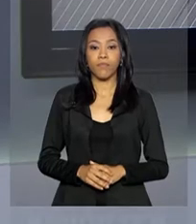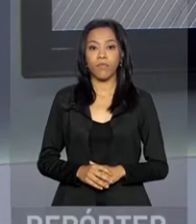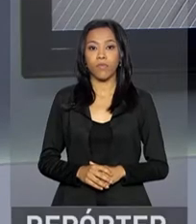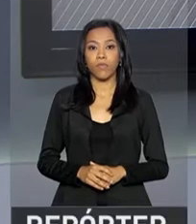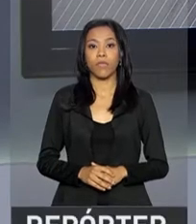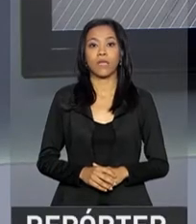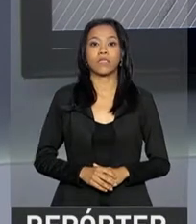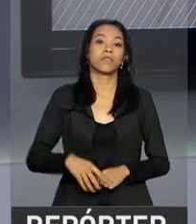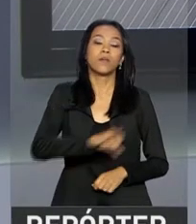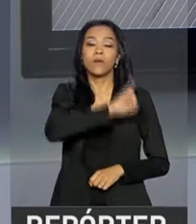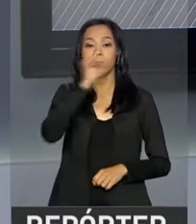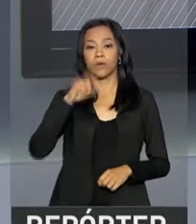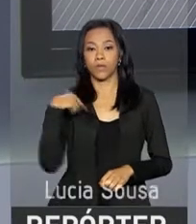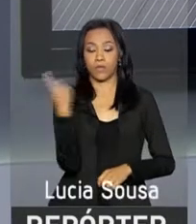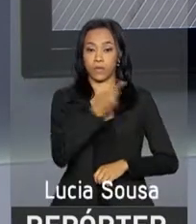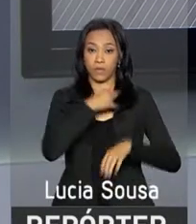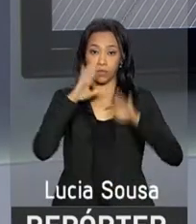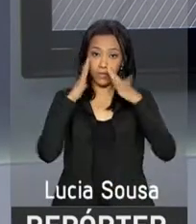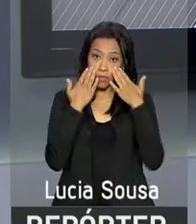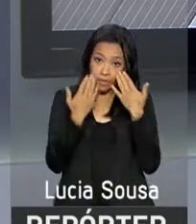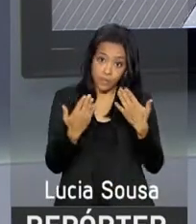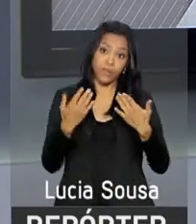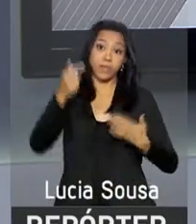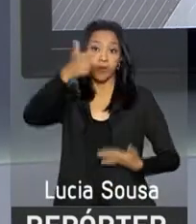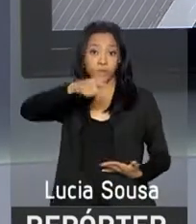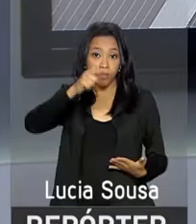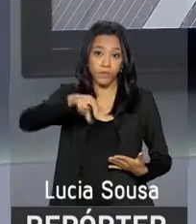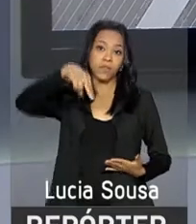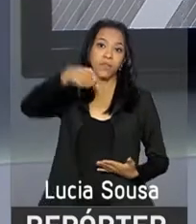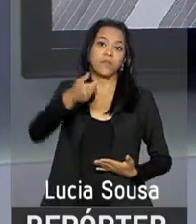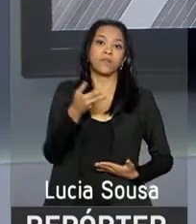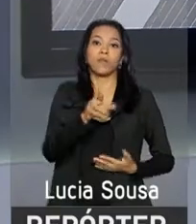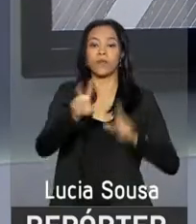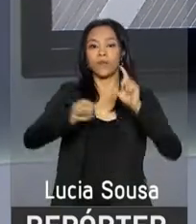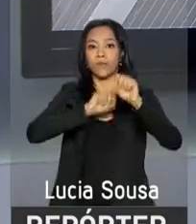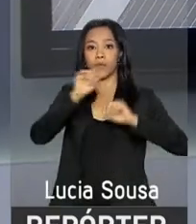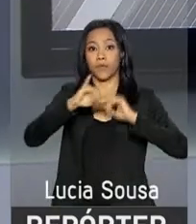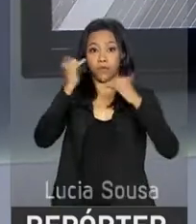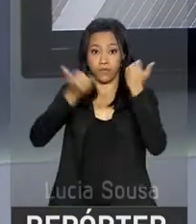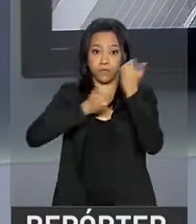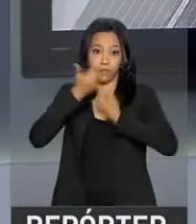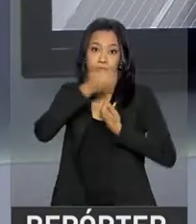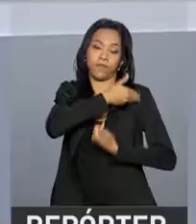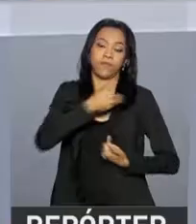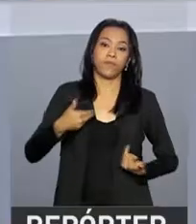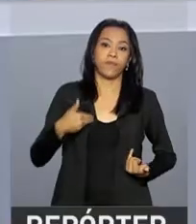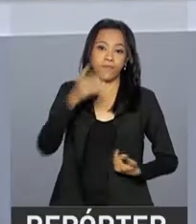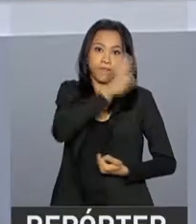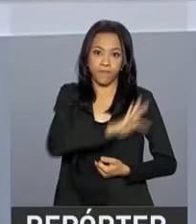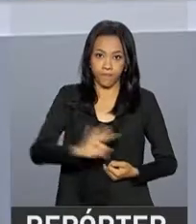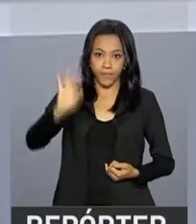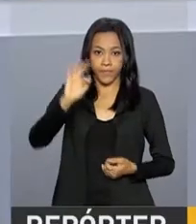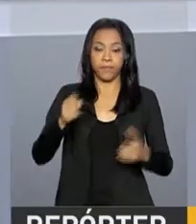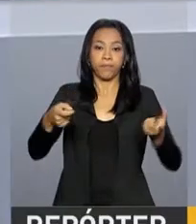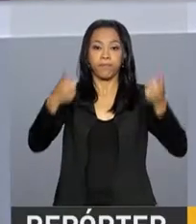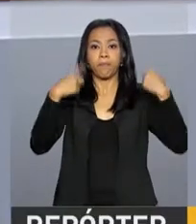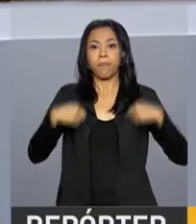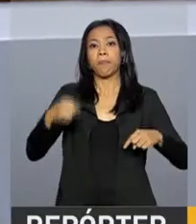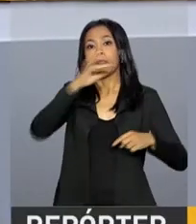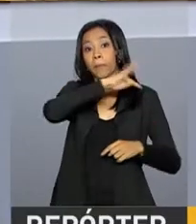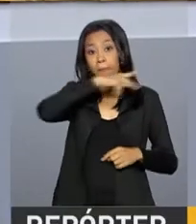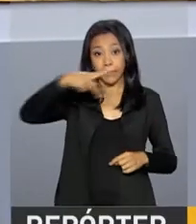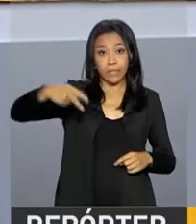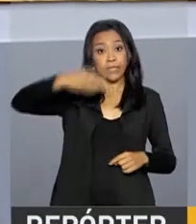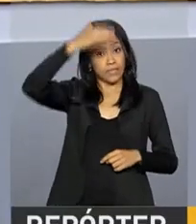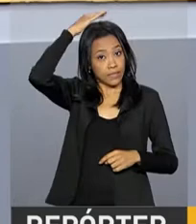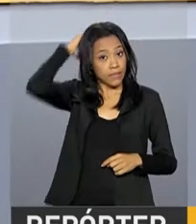o la no ar mais uma edição do repórter nbr com as notícias do governo federal o presidente michel temer da